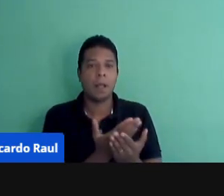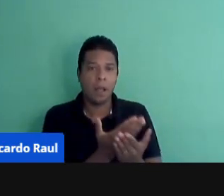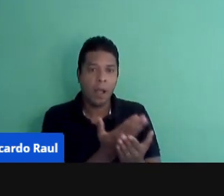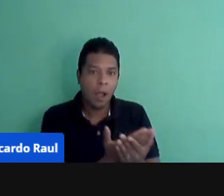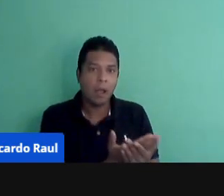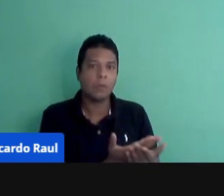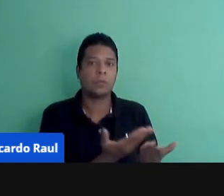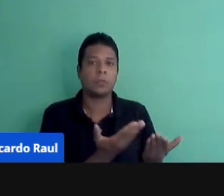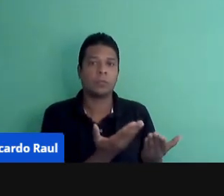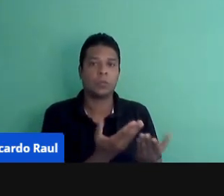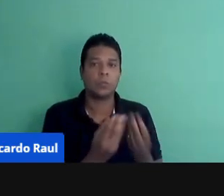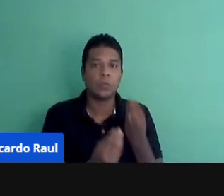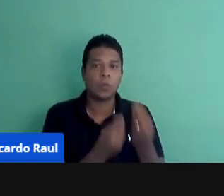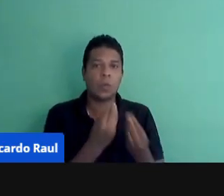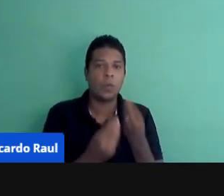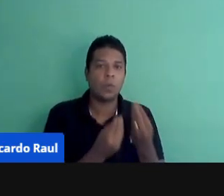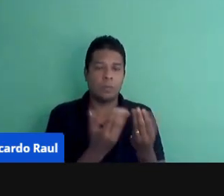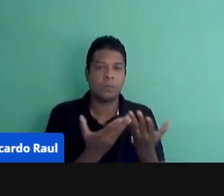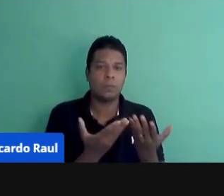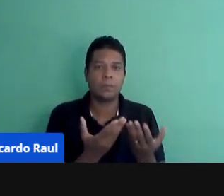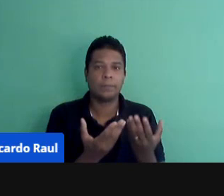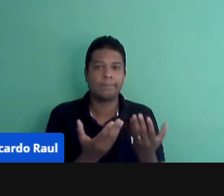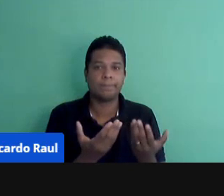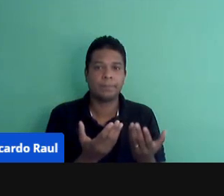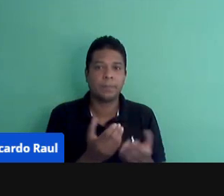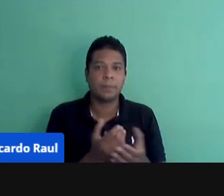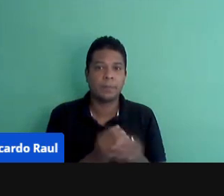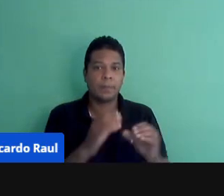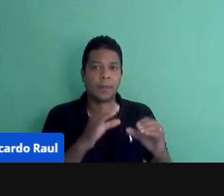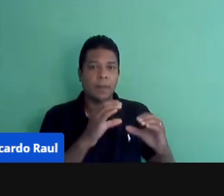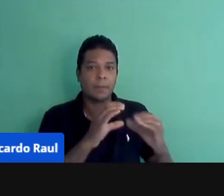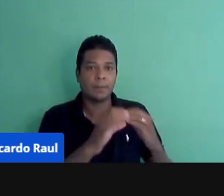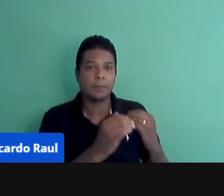da aula com resultado, né? Então, um feedback, uma